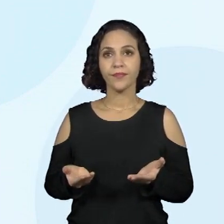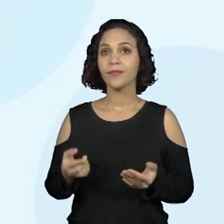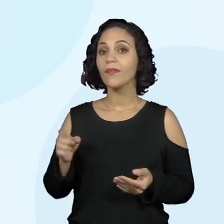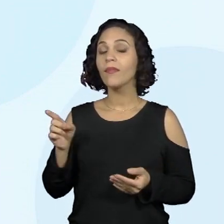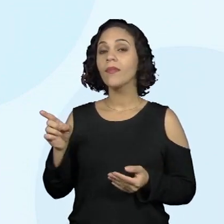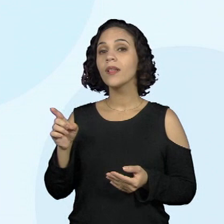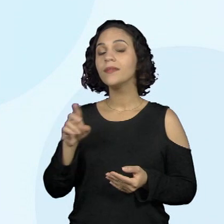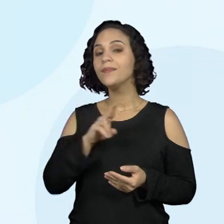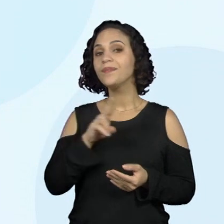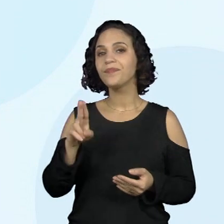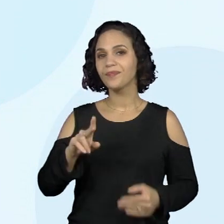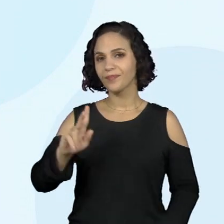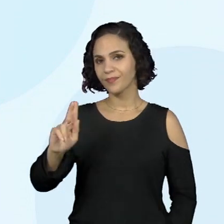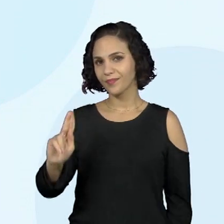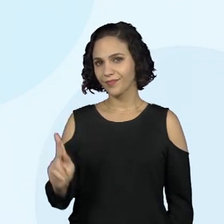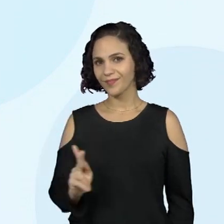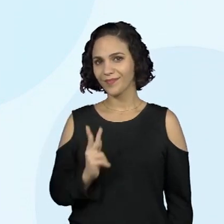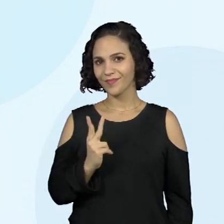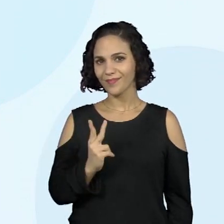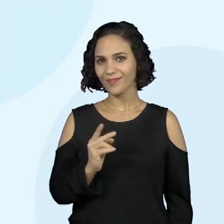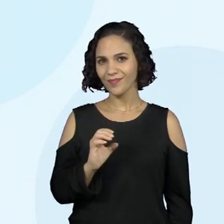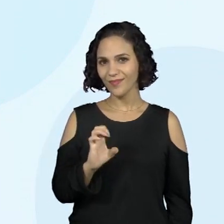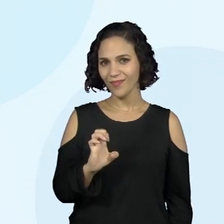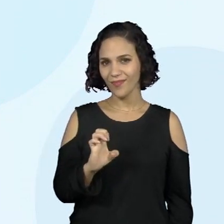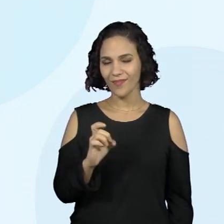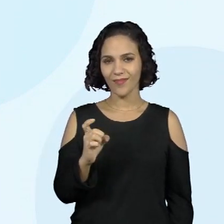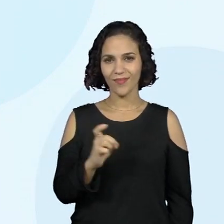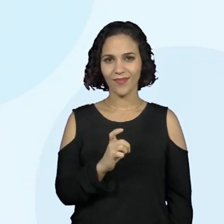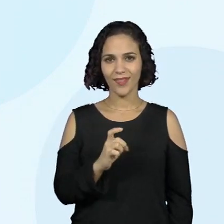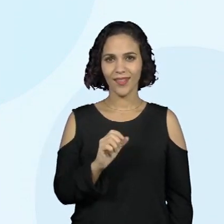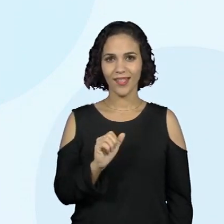é um hexágono, como vocês já apontaram.